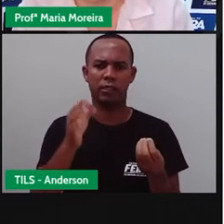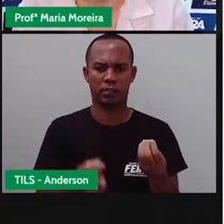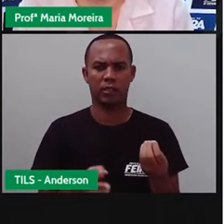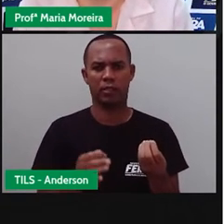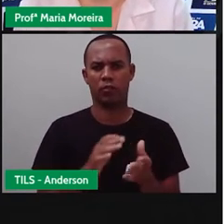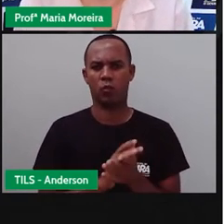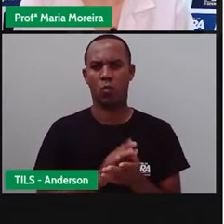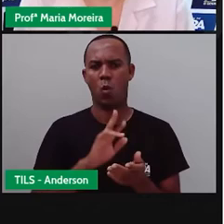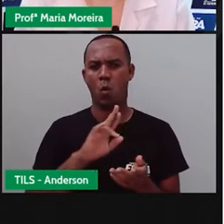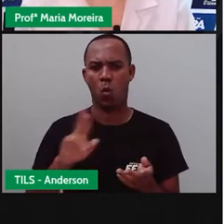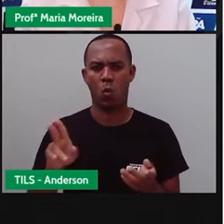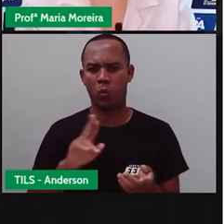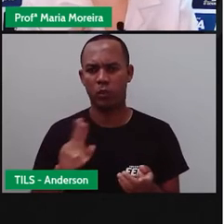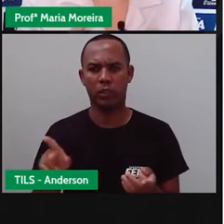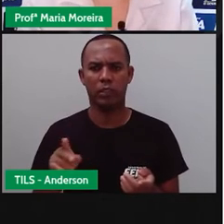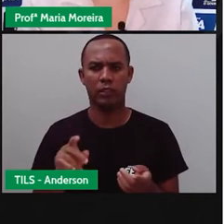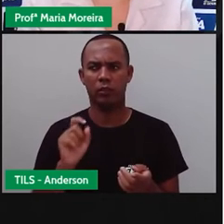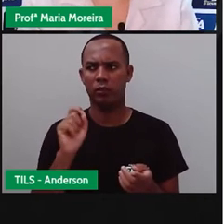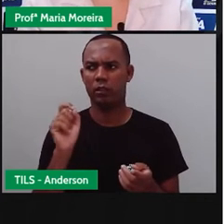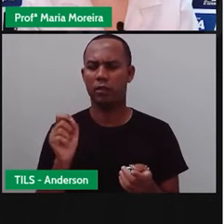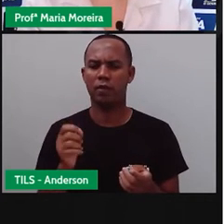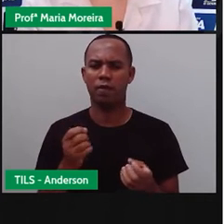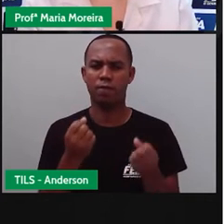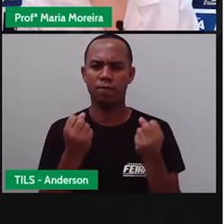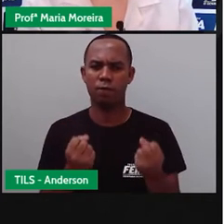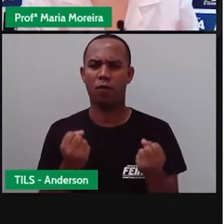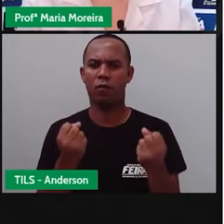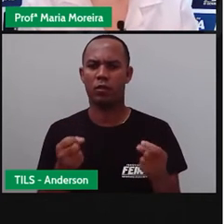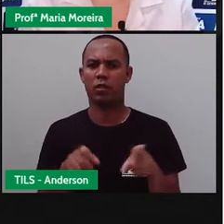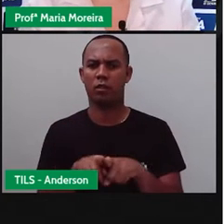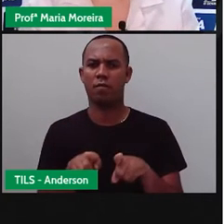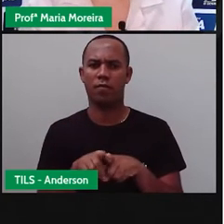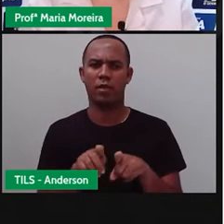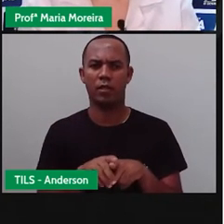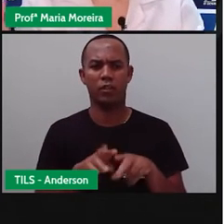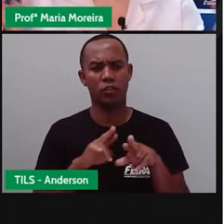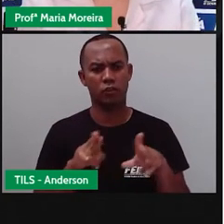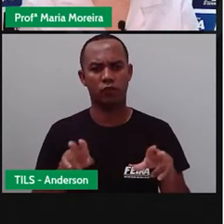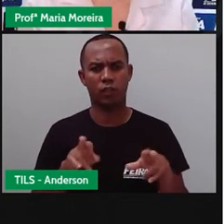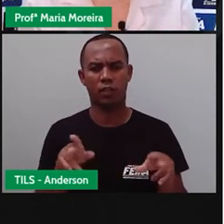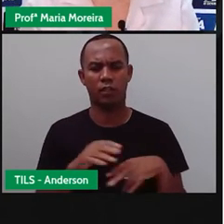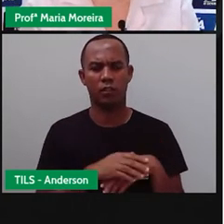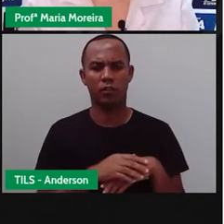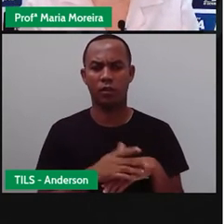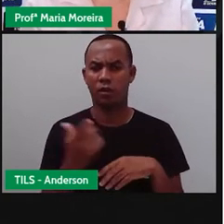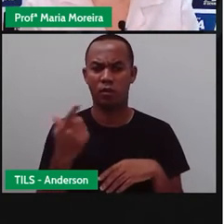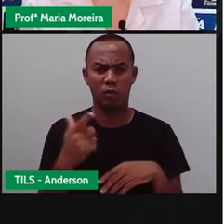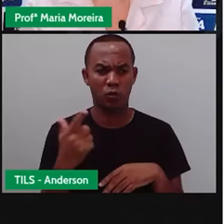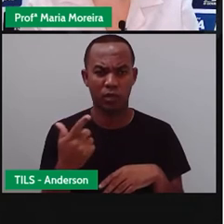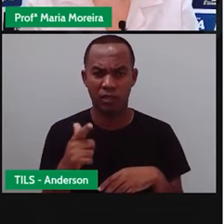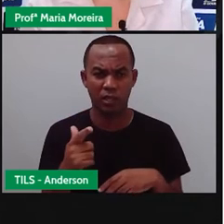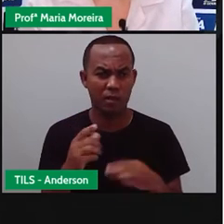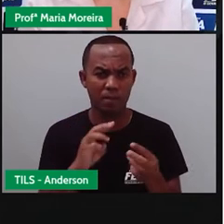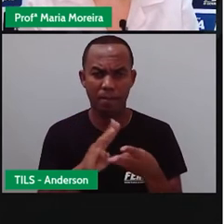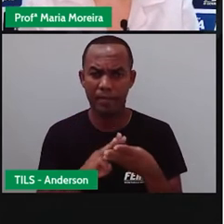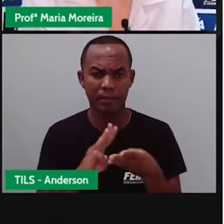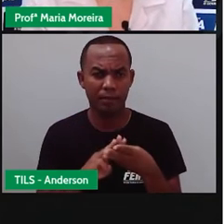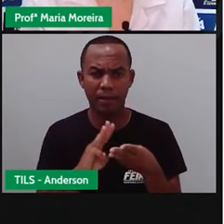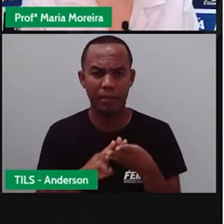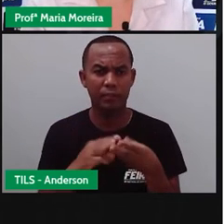outra coisa para coisas mais só então então é isso aí uma diferença a gente não tem esse conceito matemático